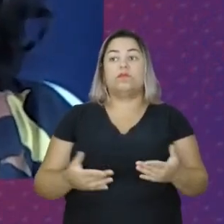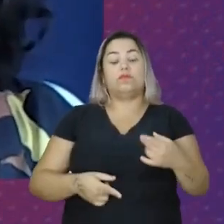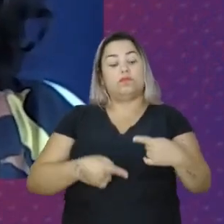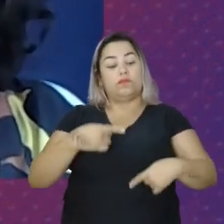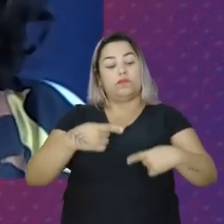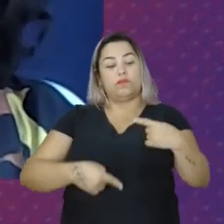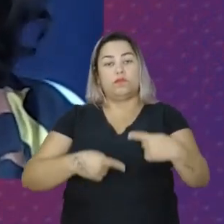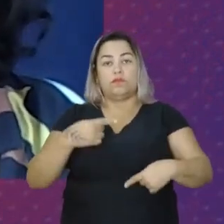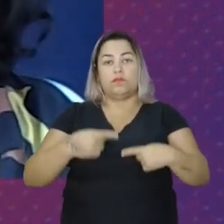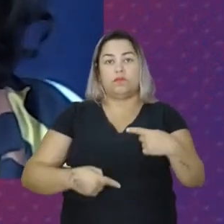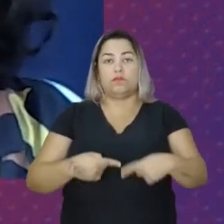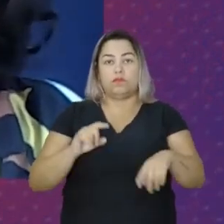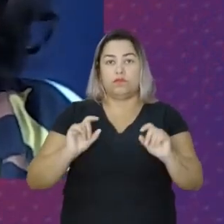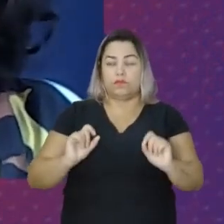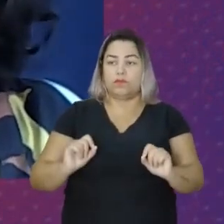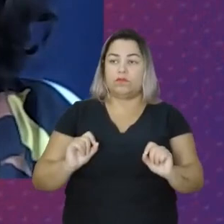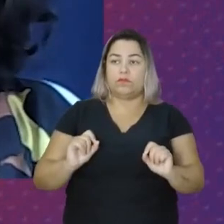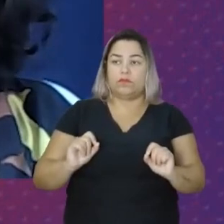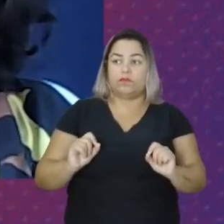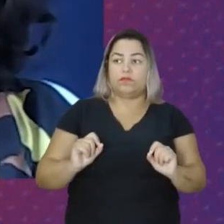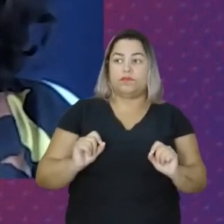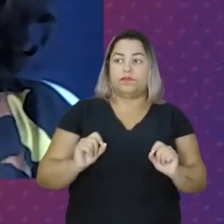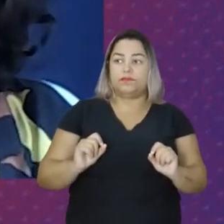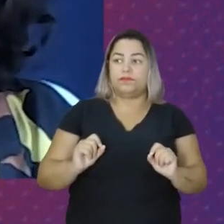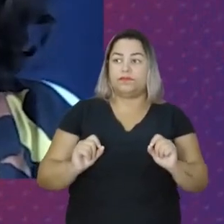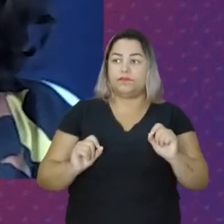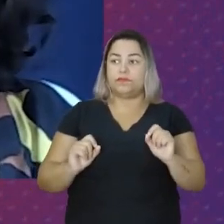debate coletivo é que